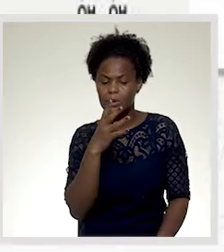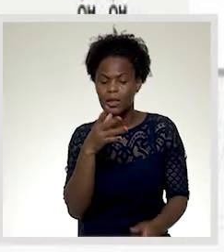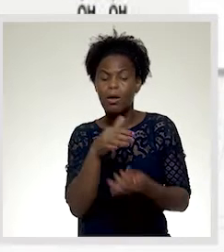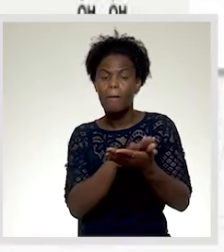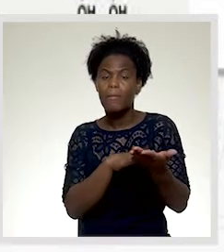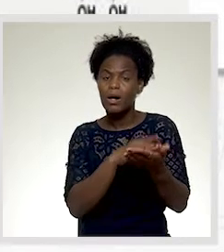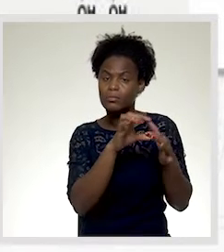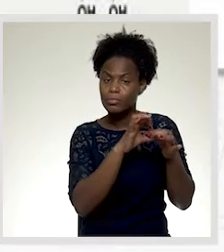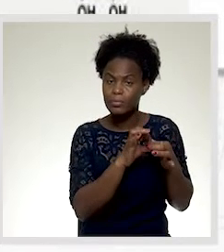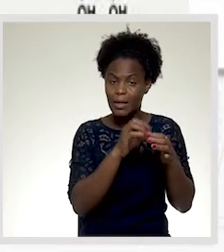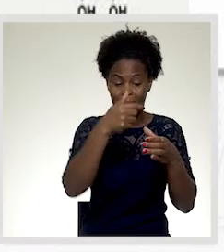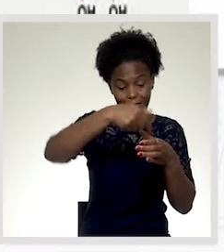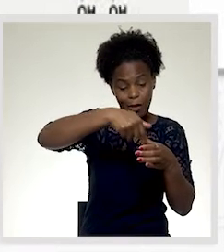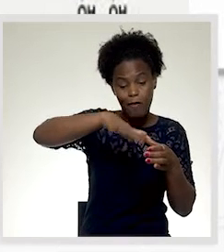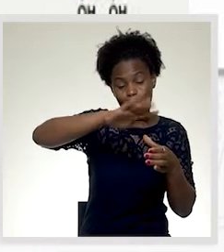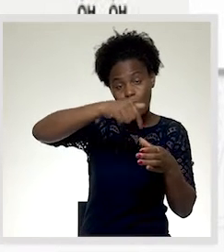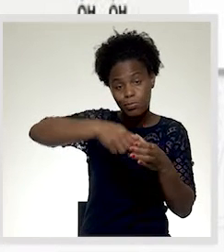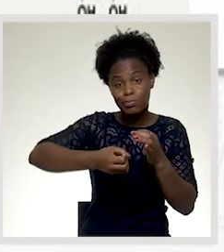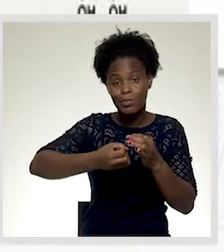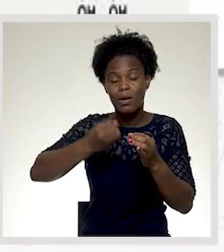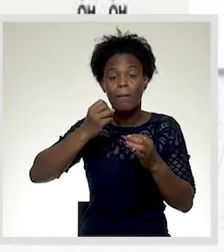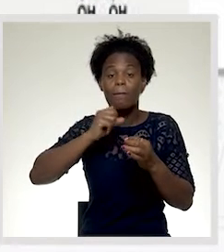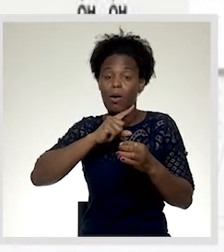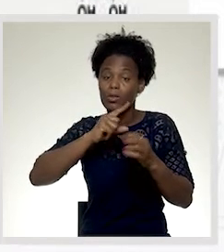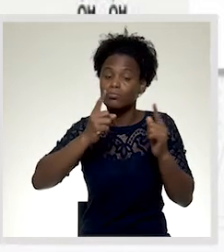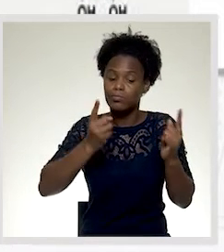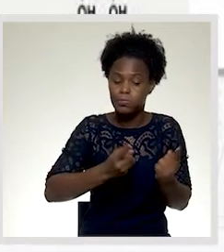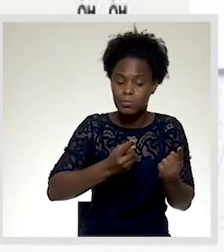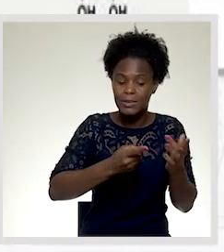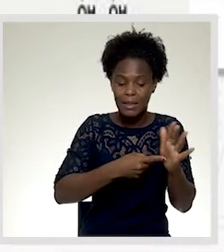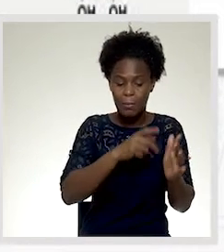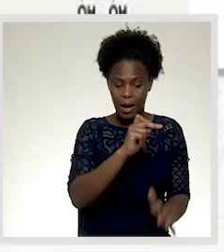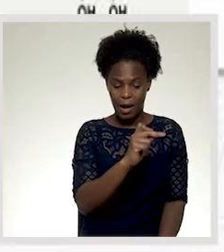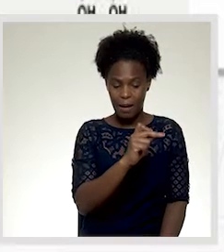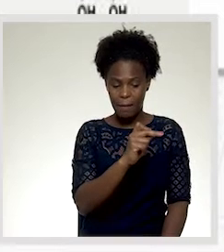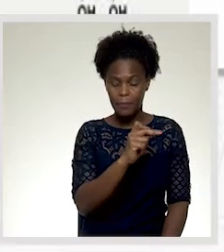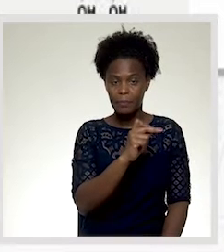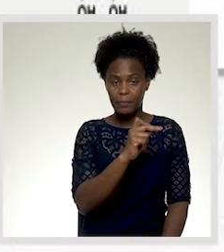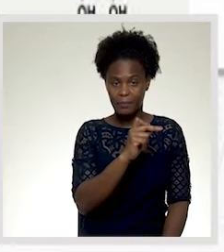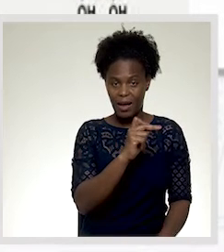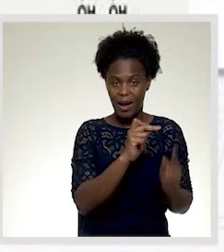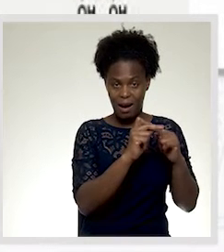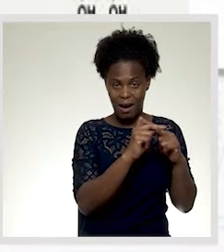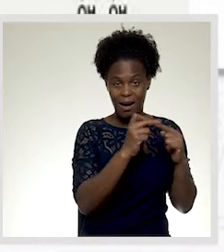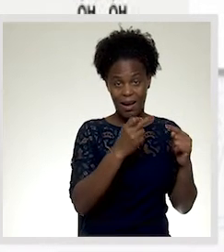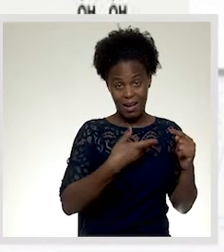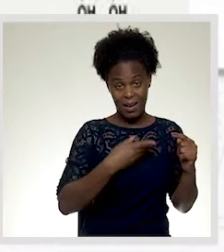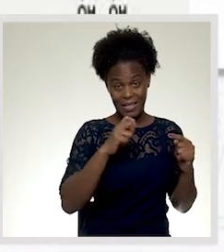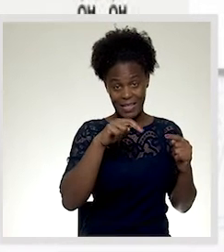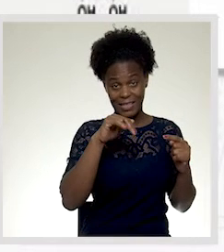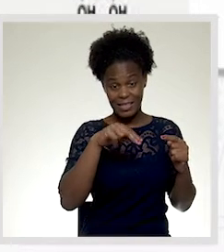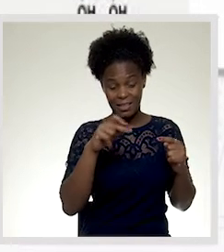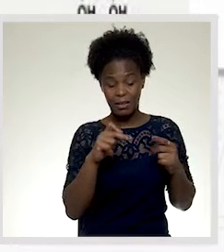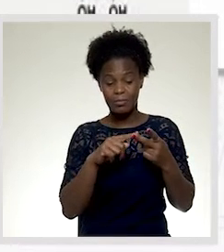acordo com as bases azotadas que entram na sua constituição, mas podem ser abreviadas com adenina com A, não é? Já vimos